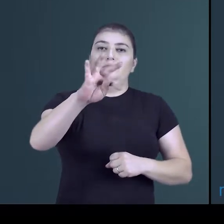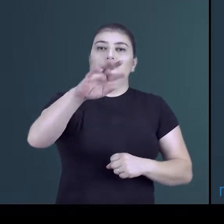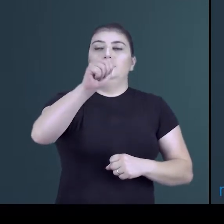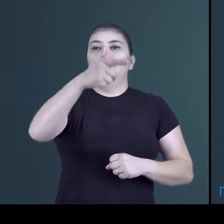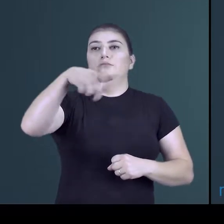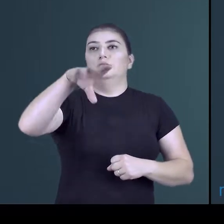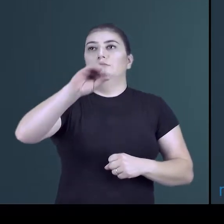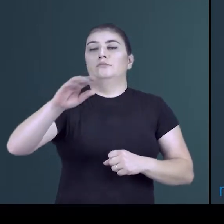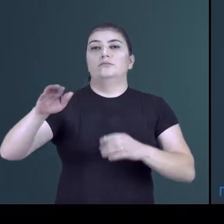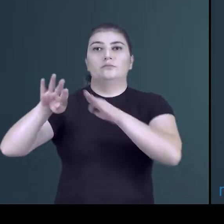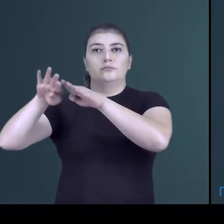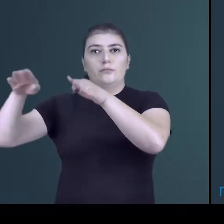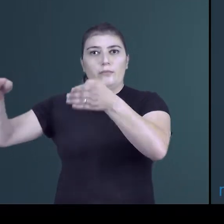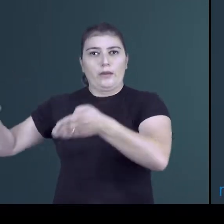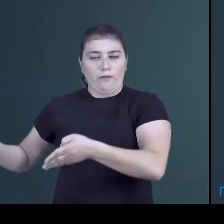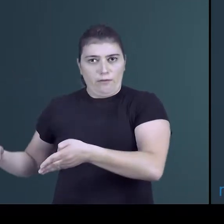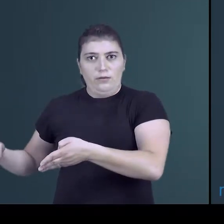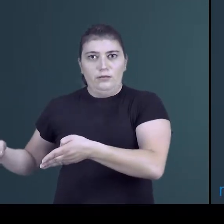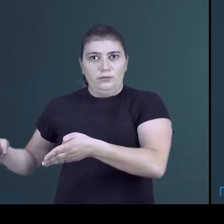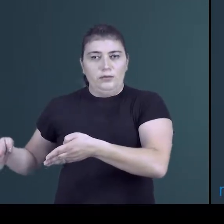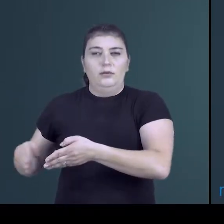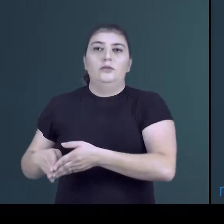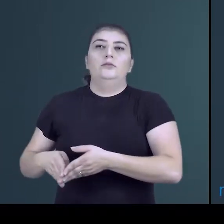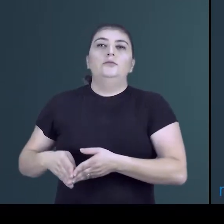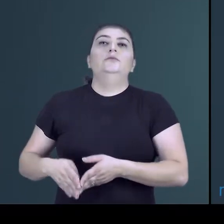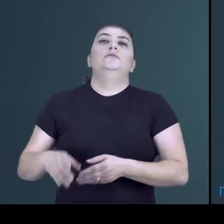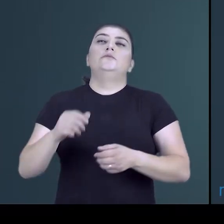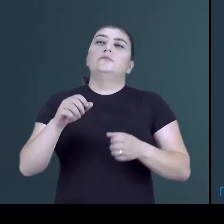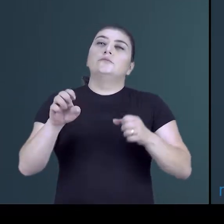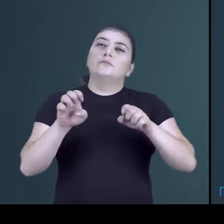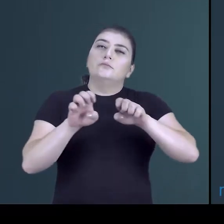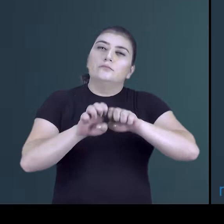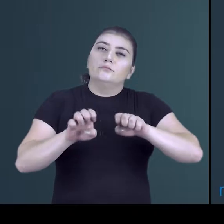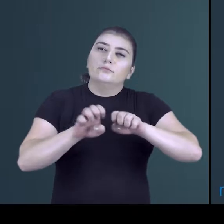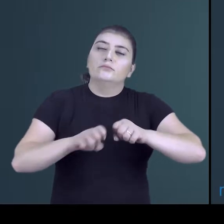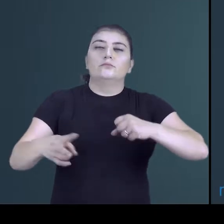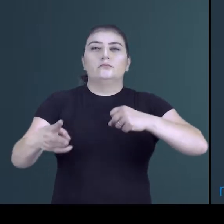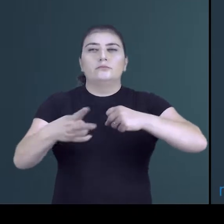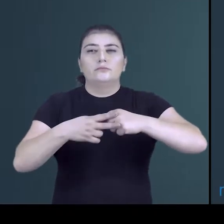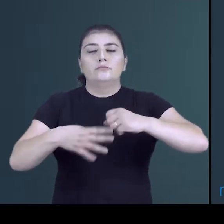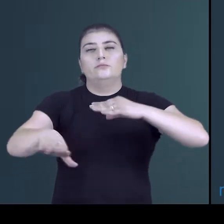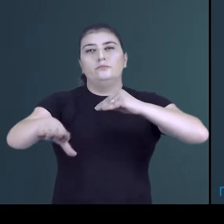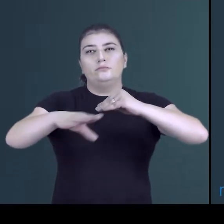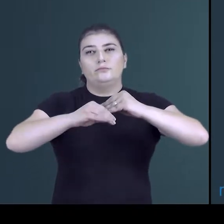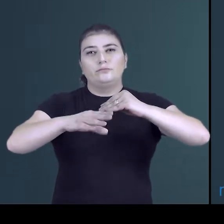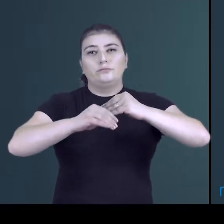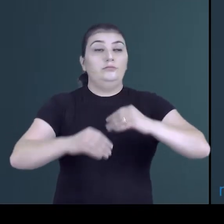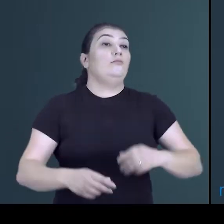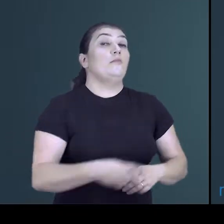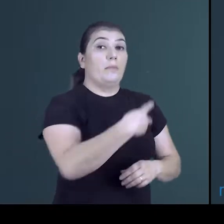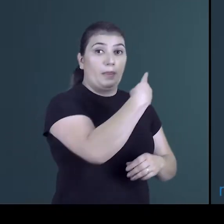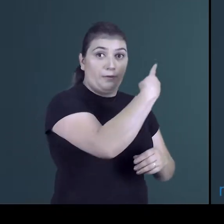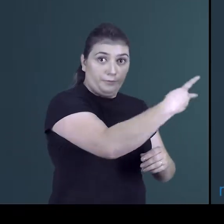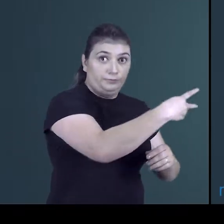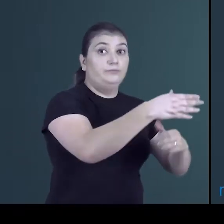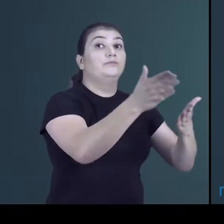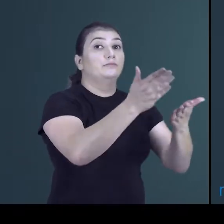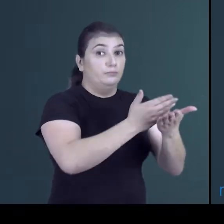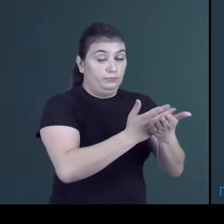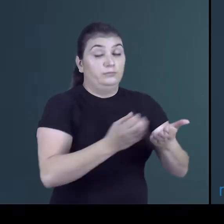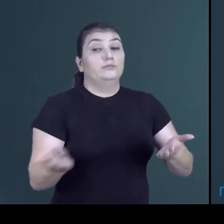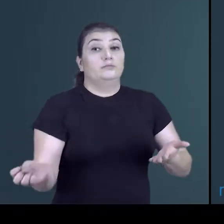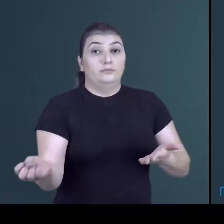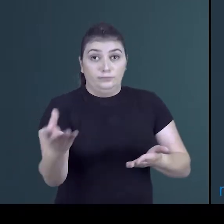mesa, temos uma estrutura verbal com o seu complemento. Os nossos 2 cadernos novos estão na